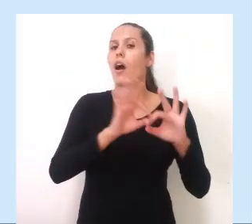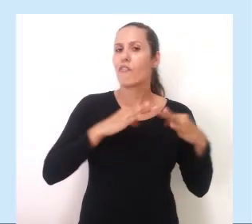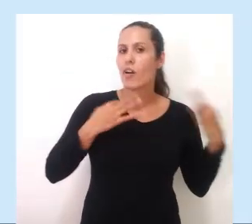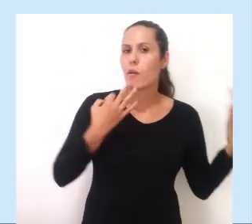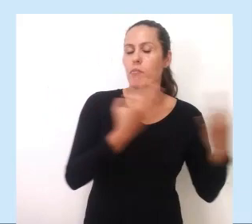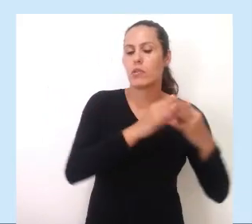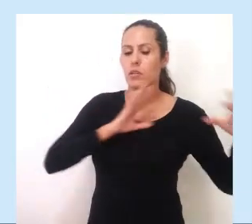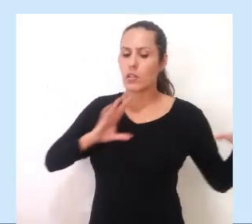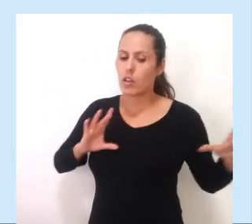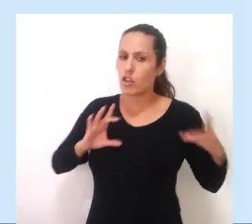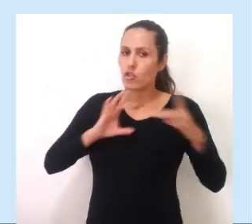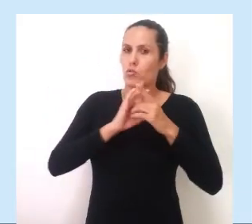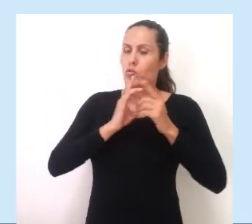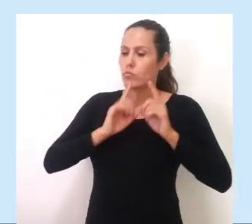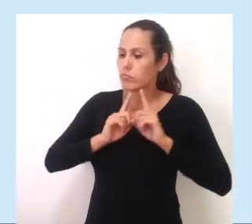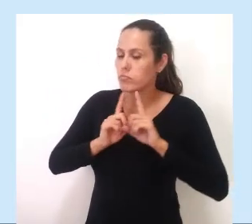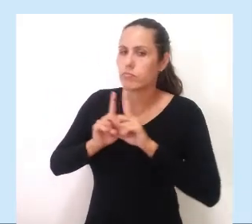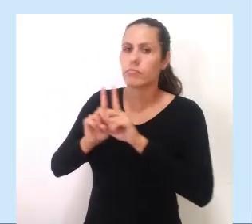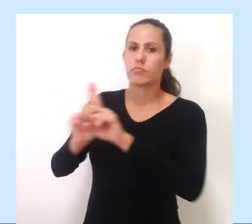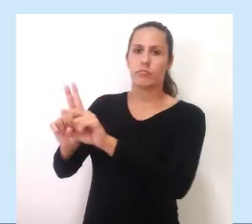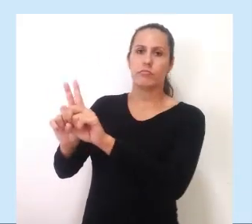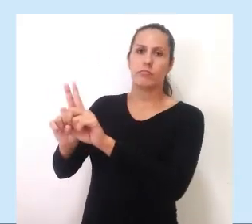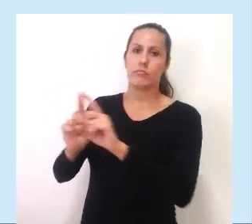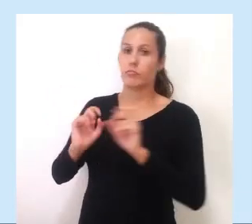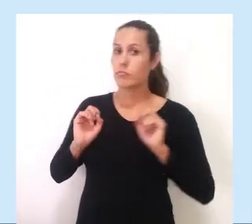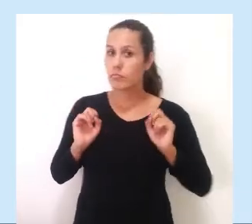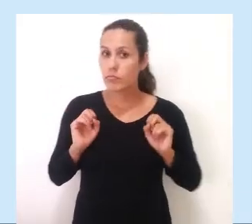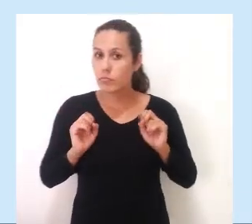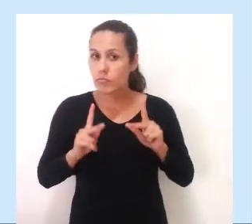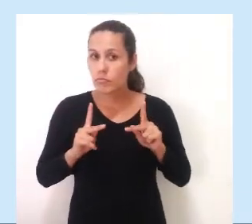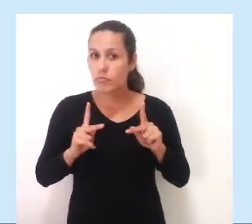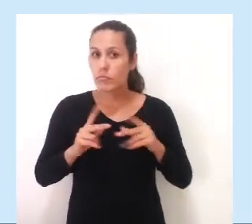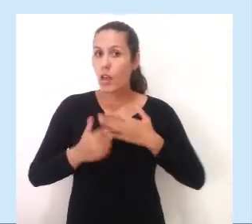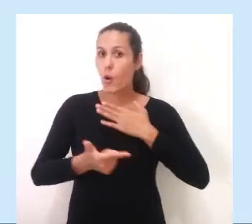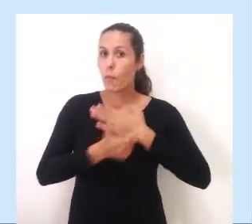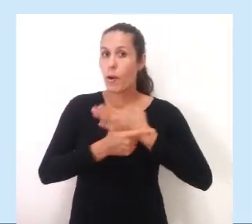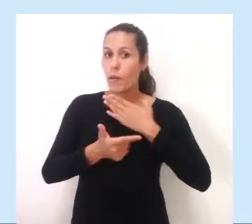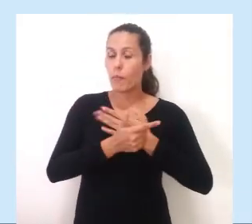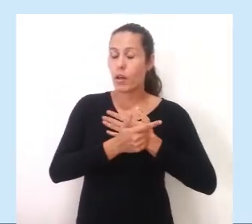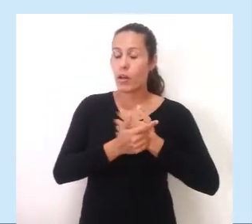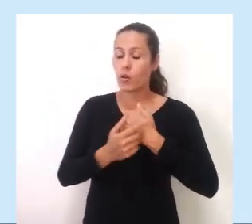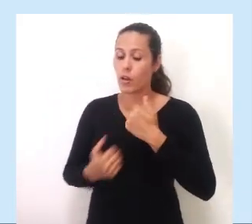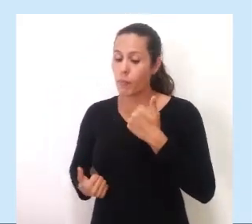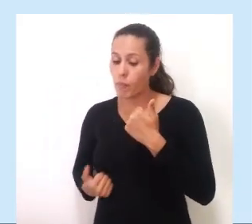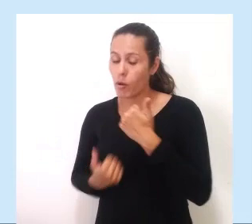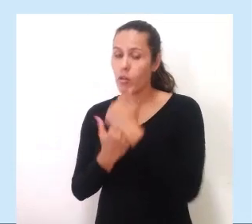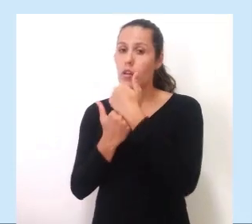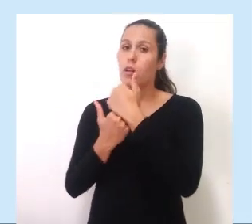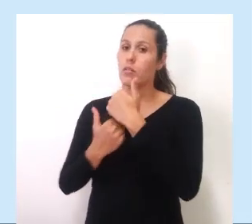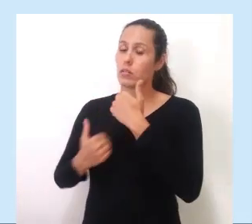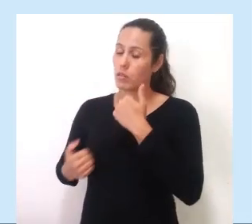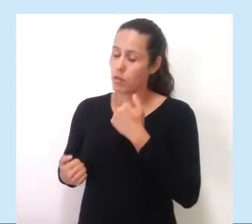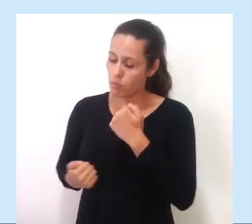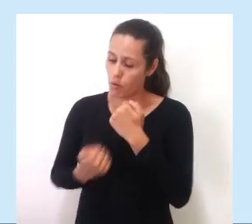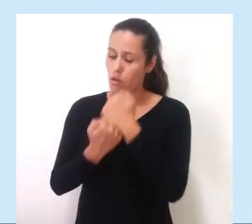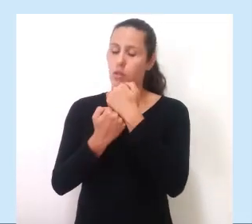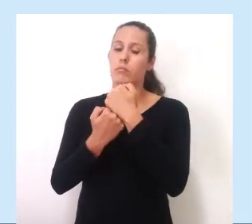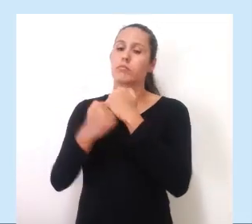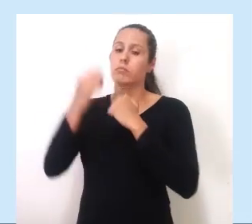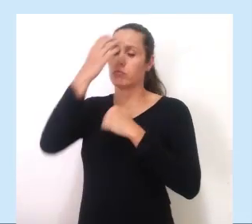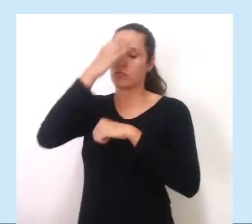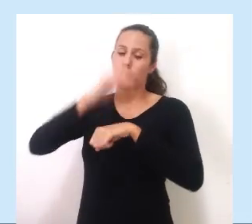com quem? Com a família tendo, ok? O papel de apoiar nas